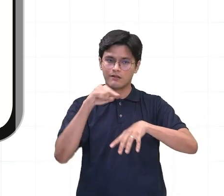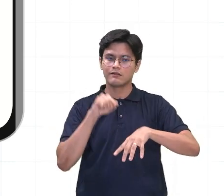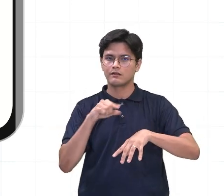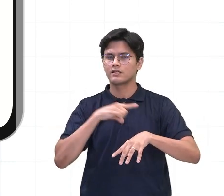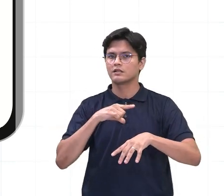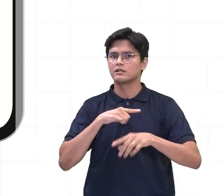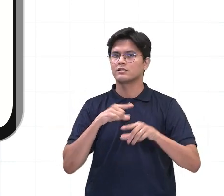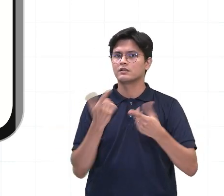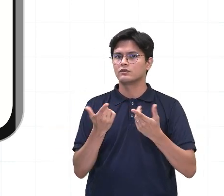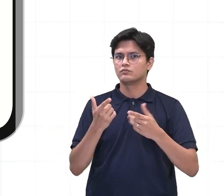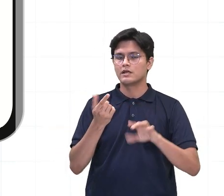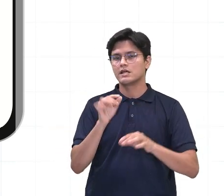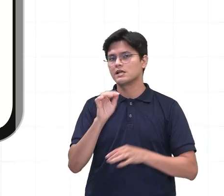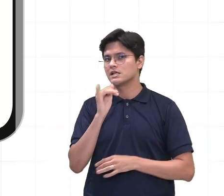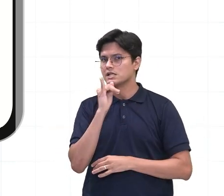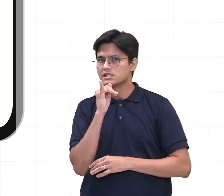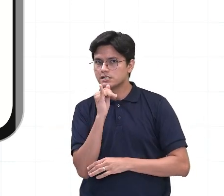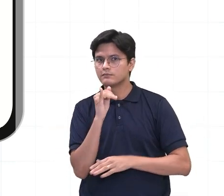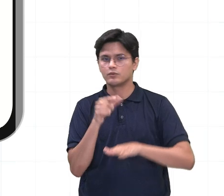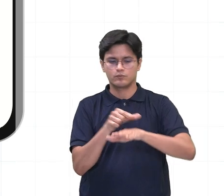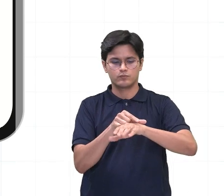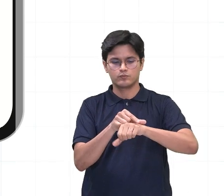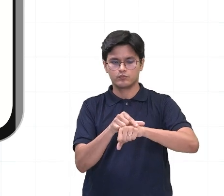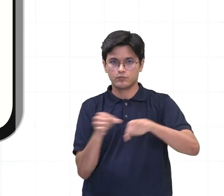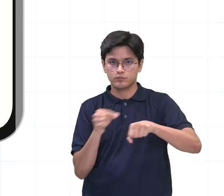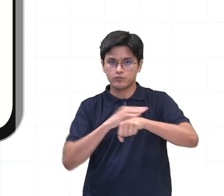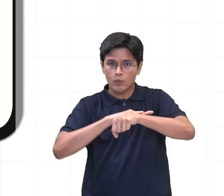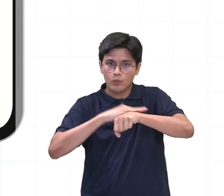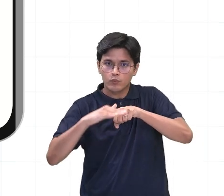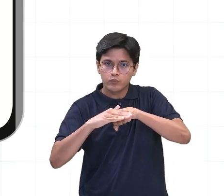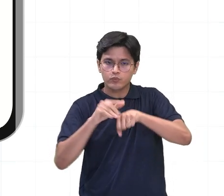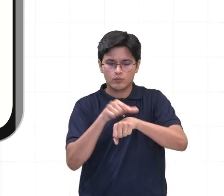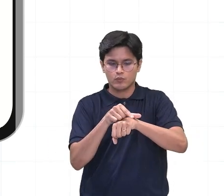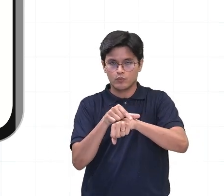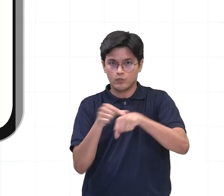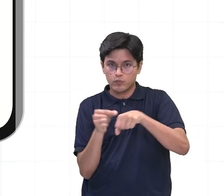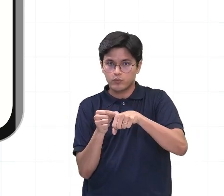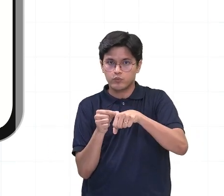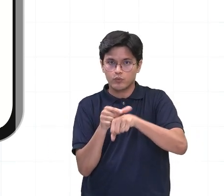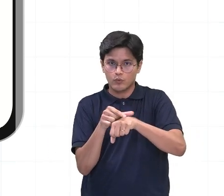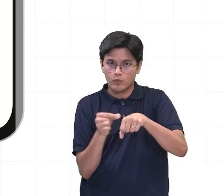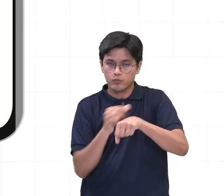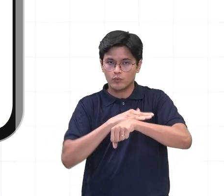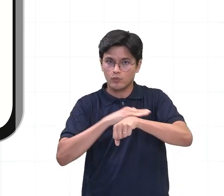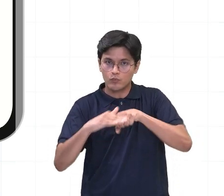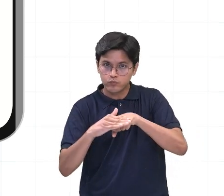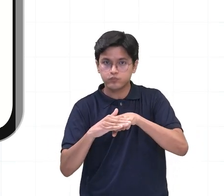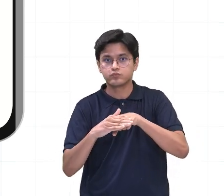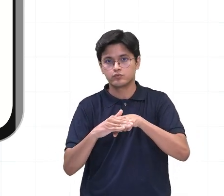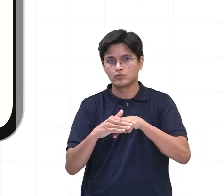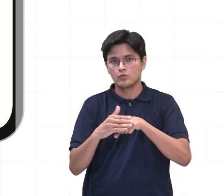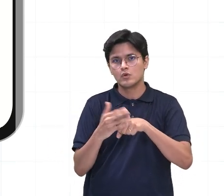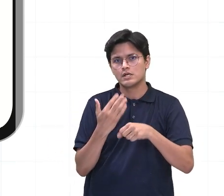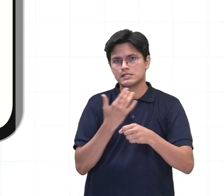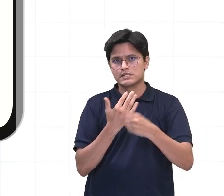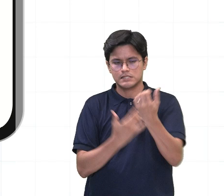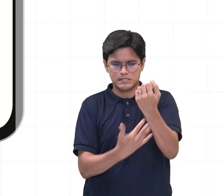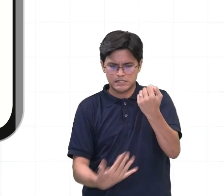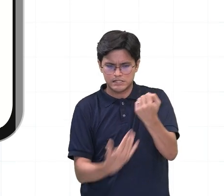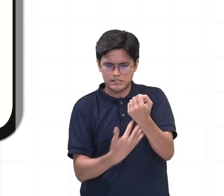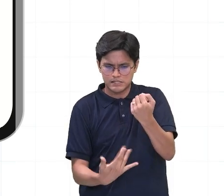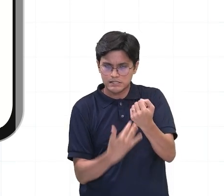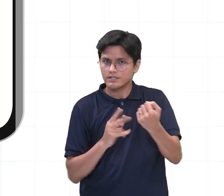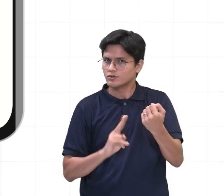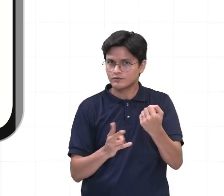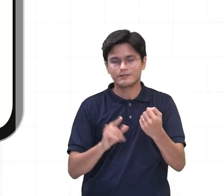se cortou, né? Se cortou com uma faca, e aí o que acontece? Vai sangrar, mas aquele sangue vai estancar. Por quê? Porque as